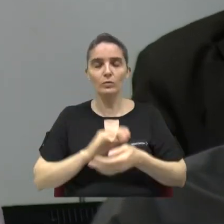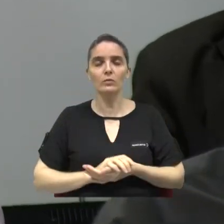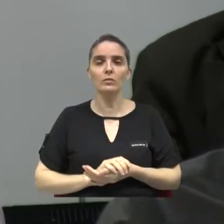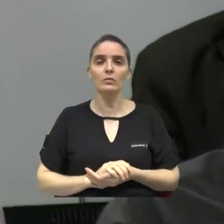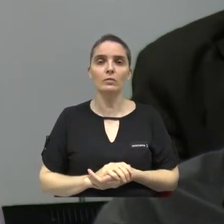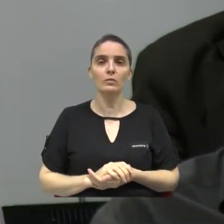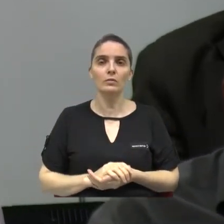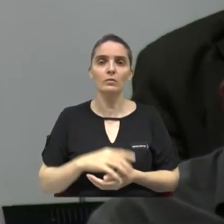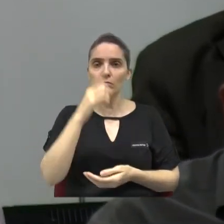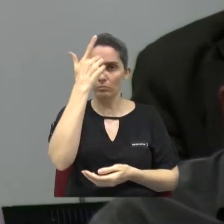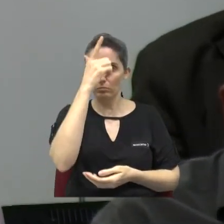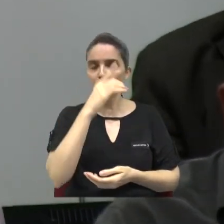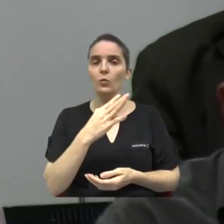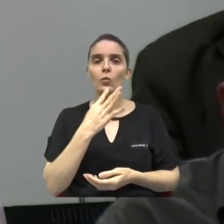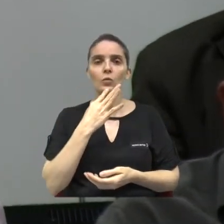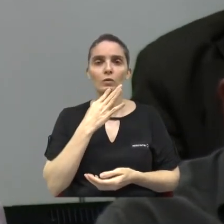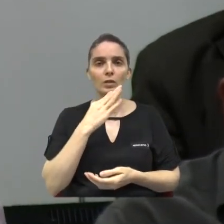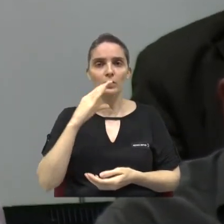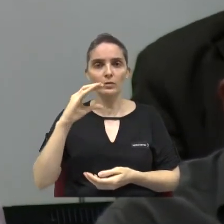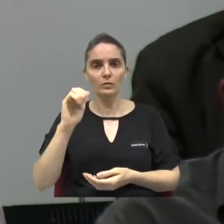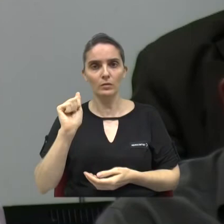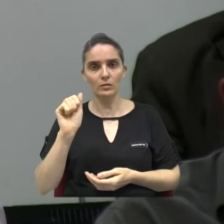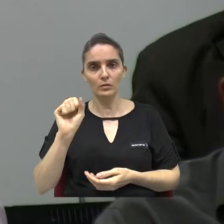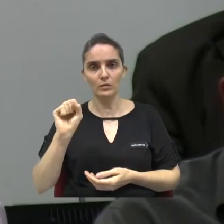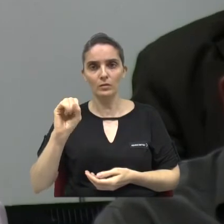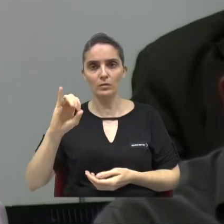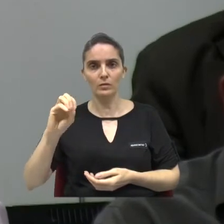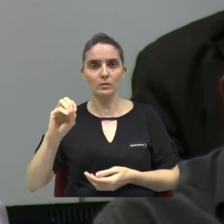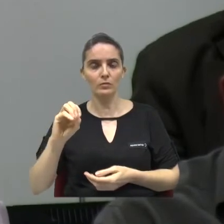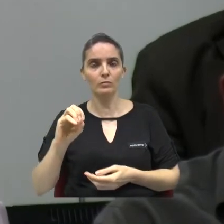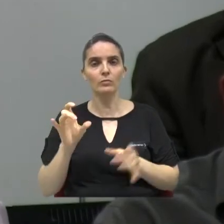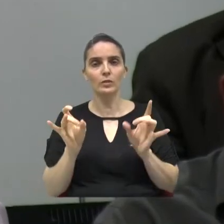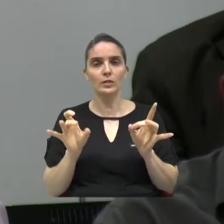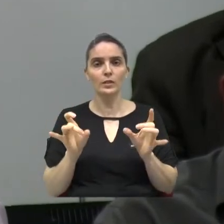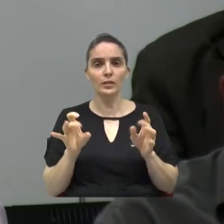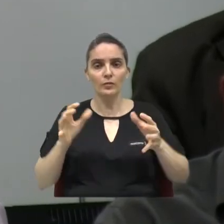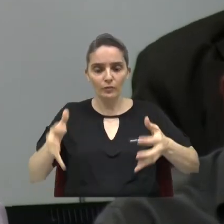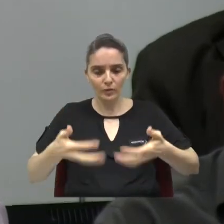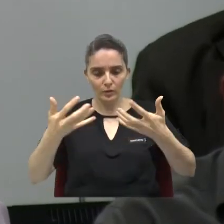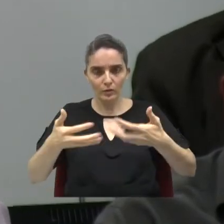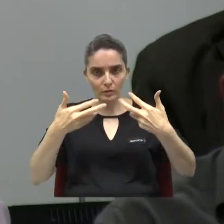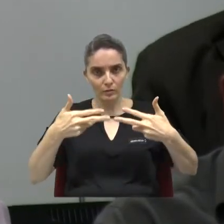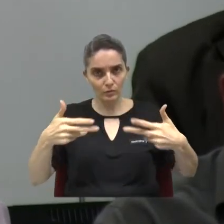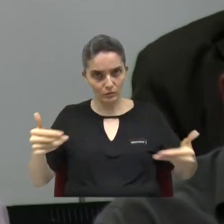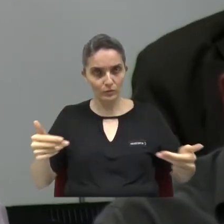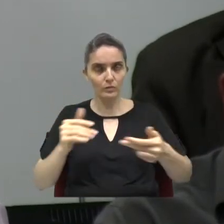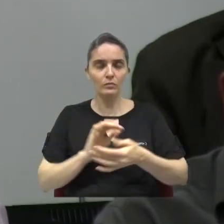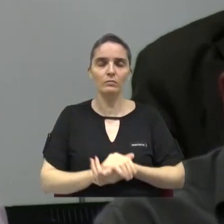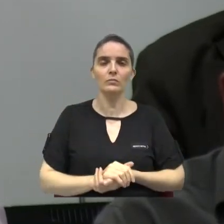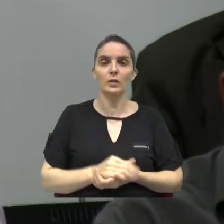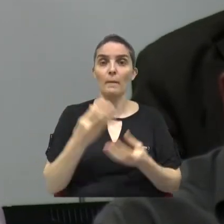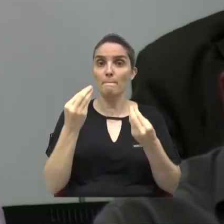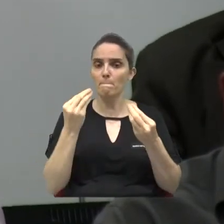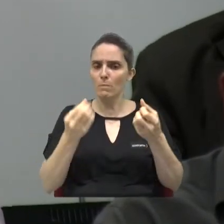o verdureiro, e é um local de muito trânsito,